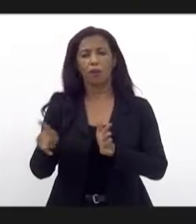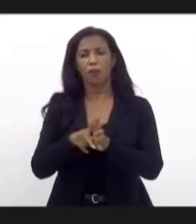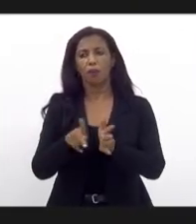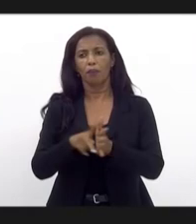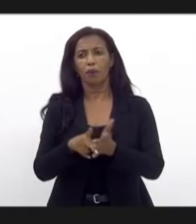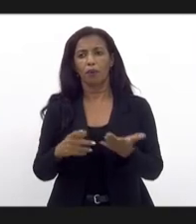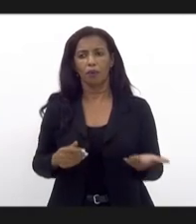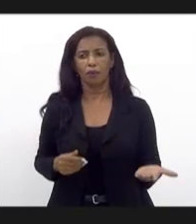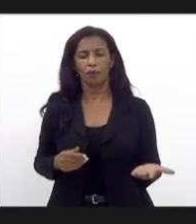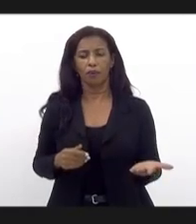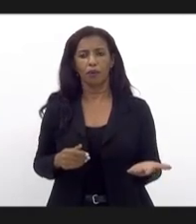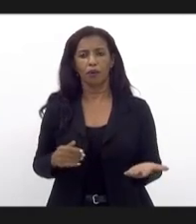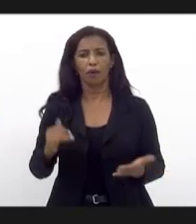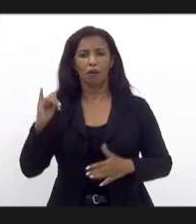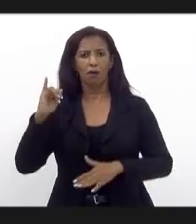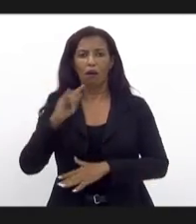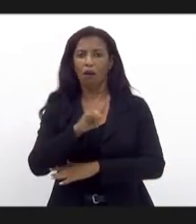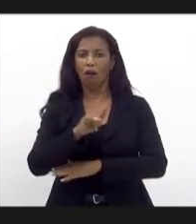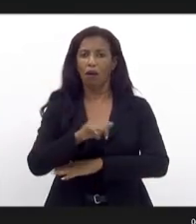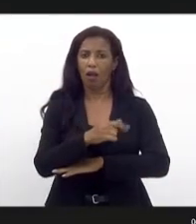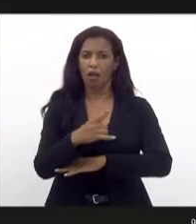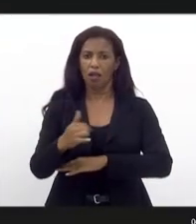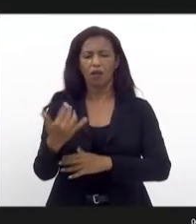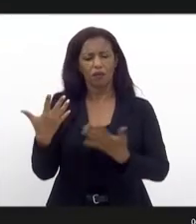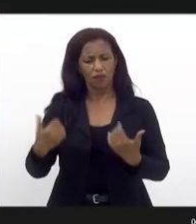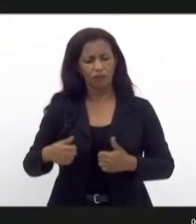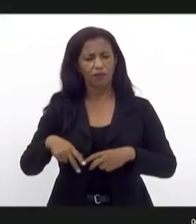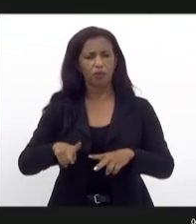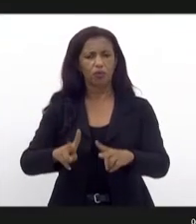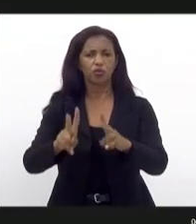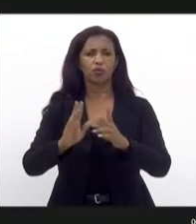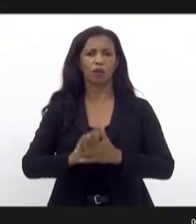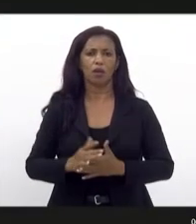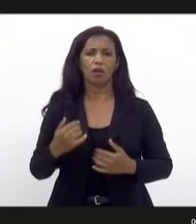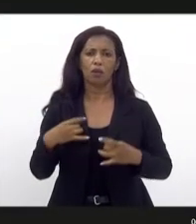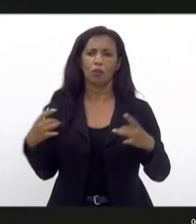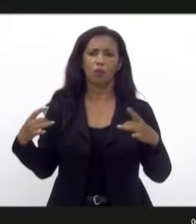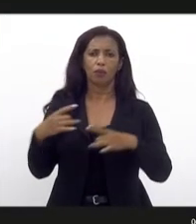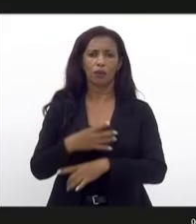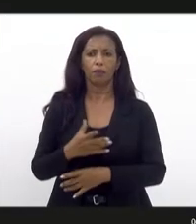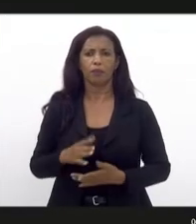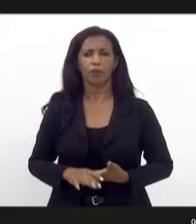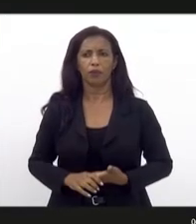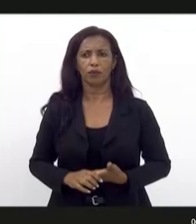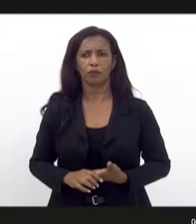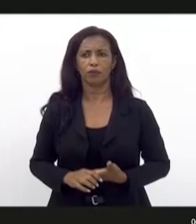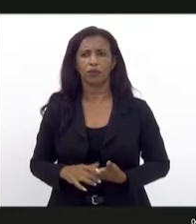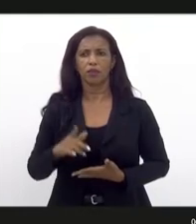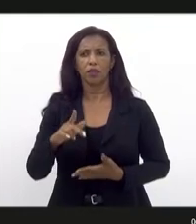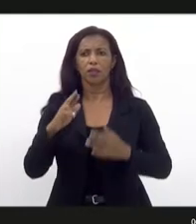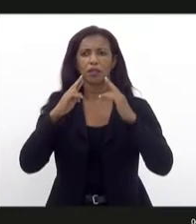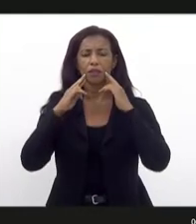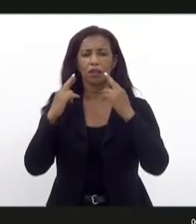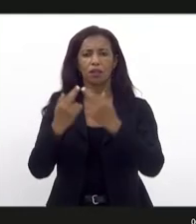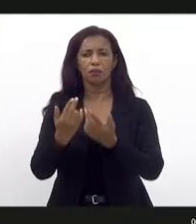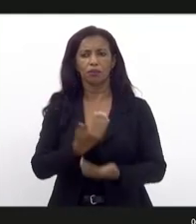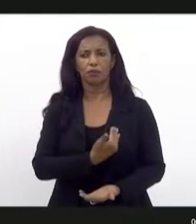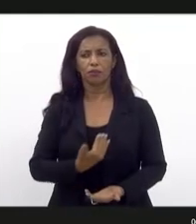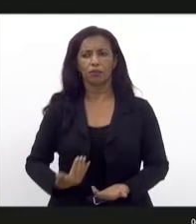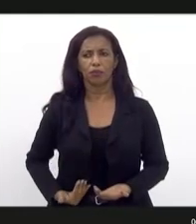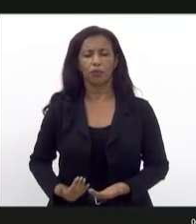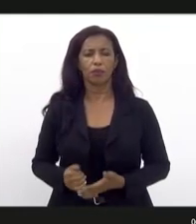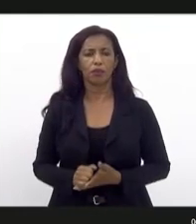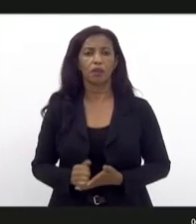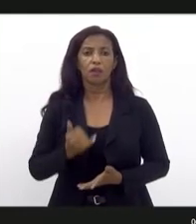próprio Galeão, enfim. Vamos em frente, eu quero me colocar à disposição e essa audiência pública